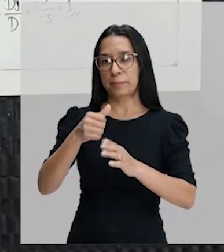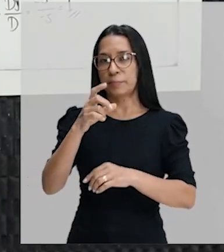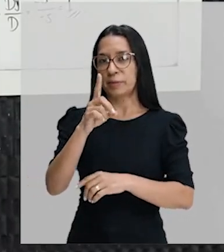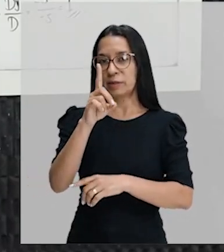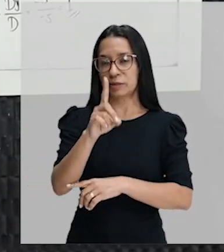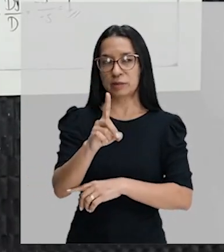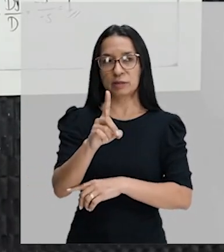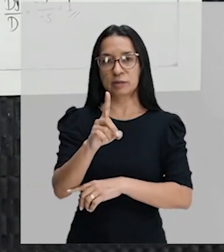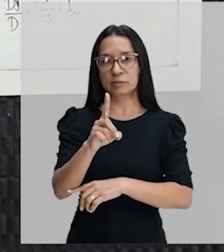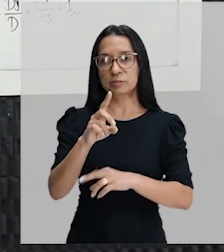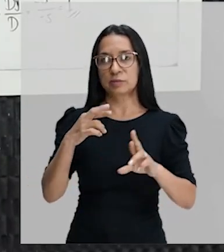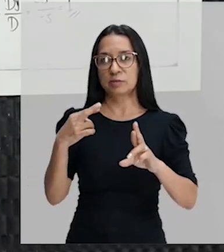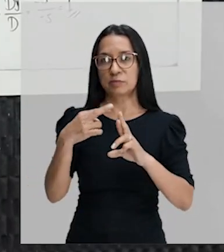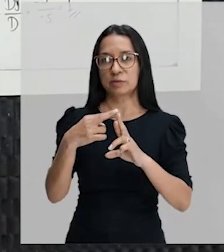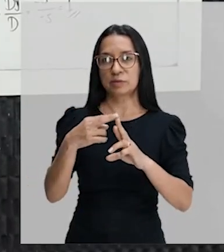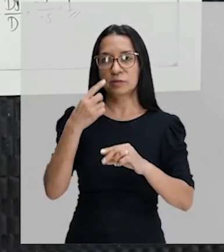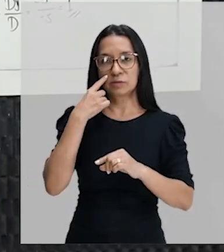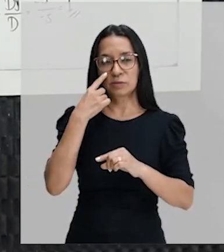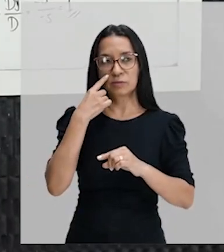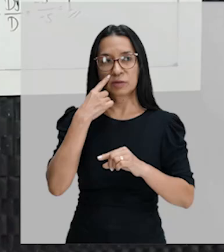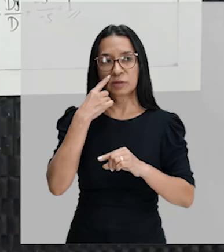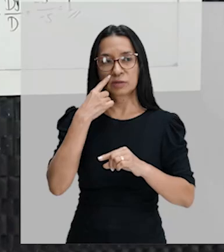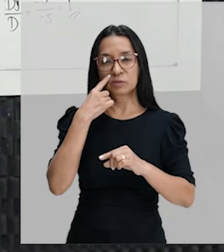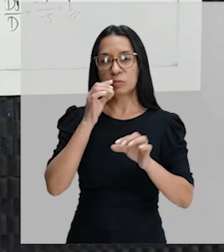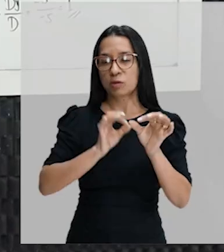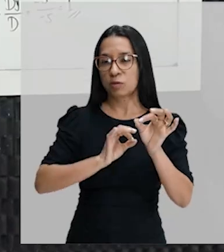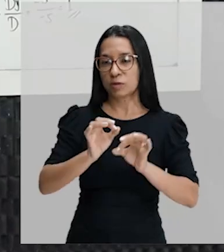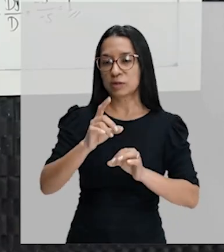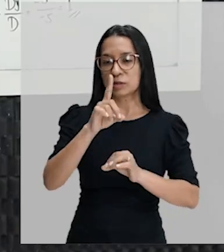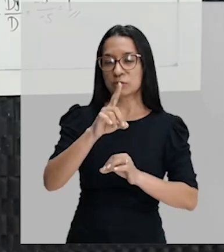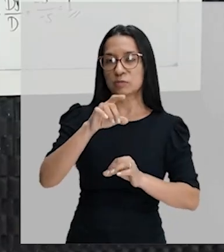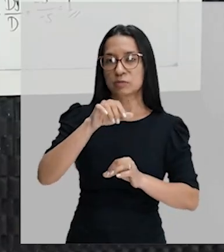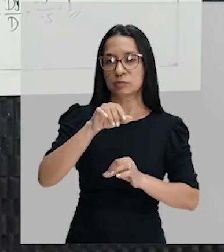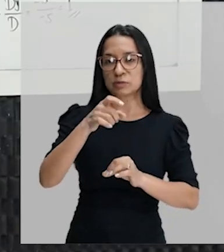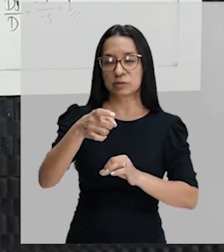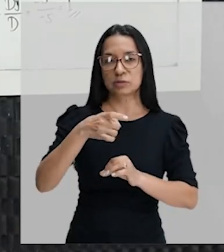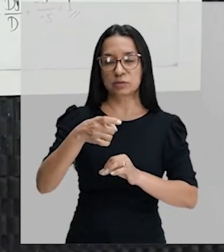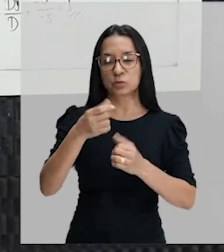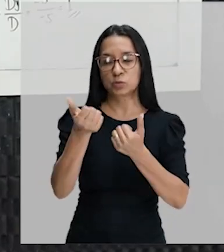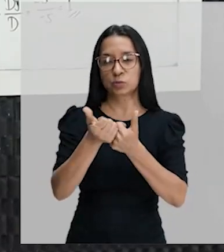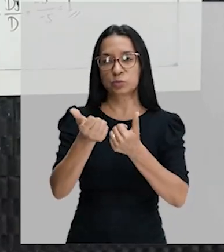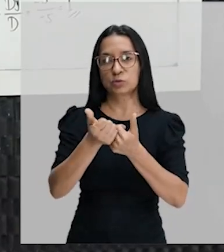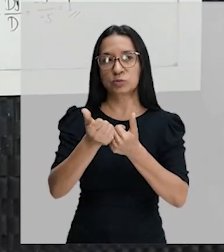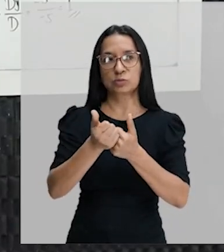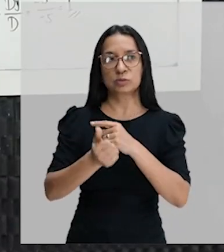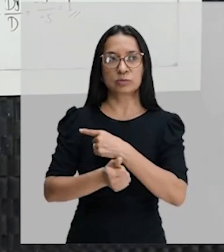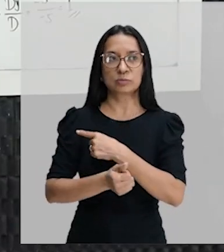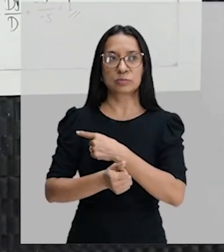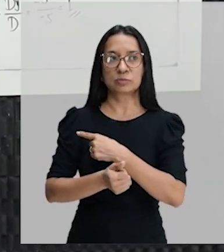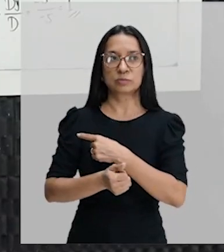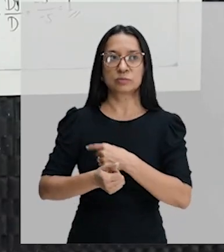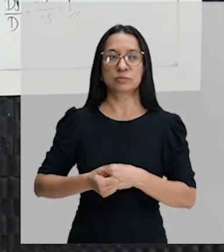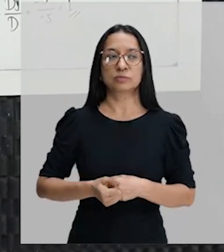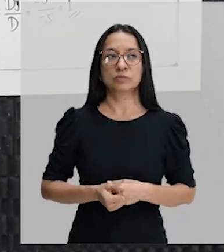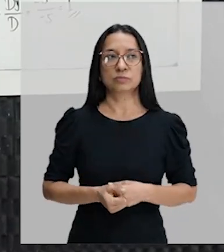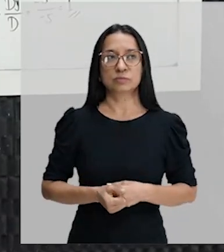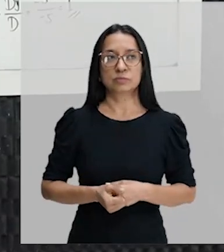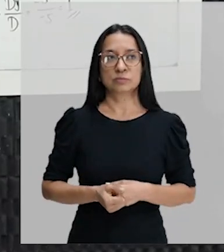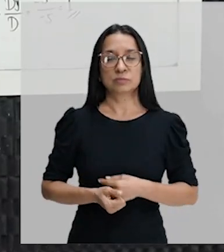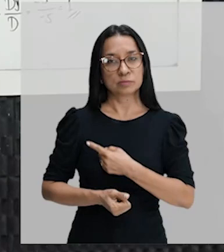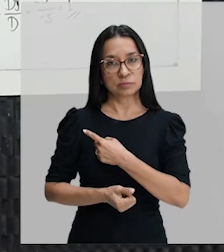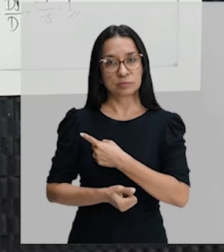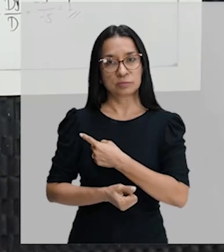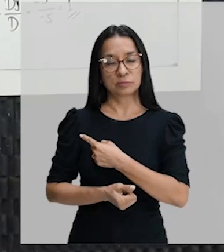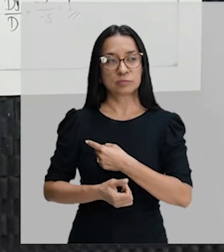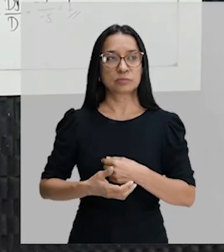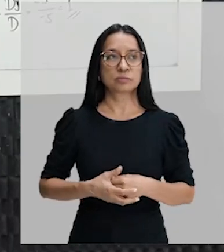para montar o dx, eu substituí aqui, ó, os coeficientes de x, aqui ó, os coeficientes do y, aqui os